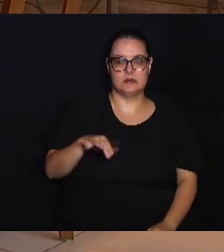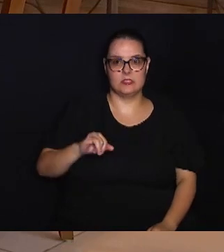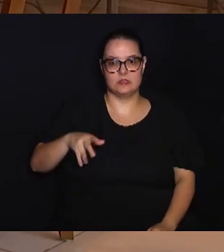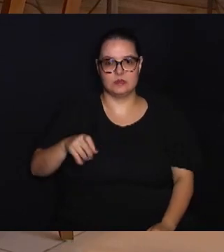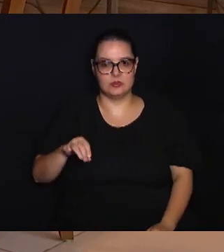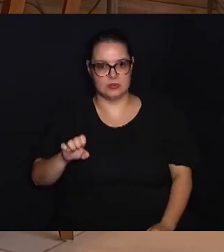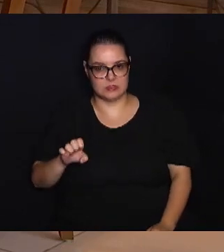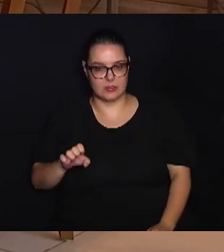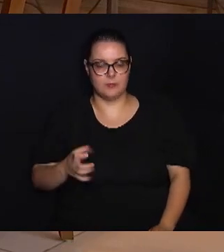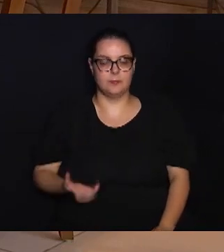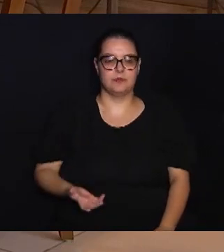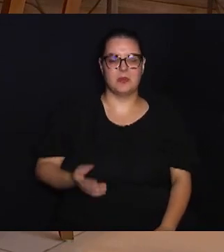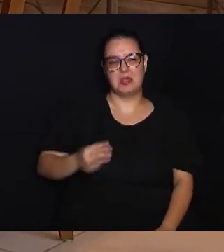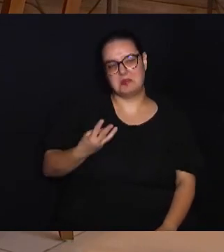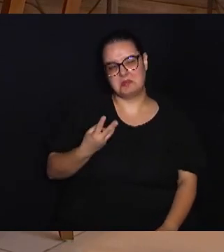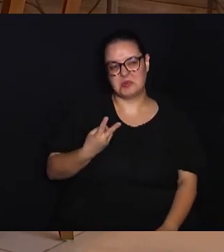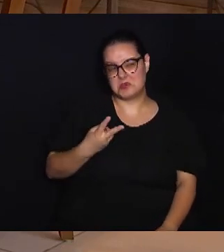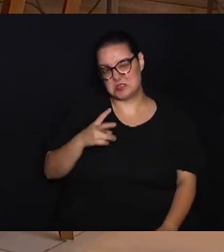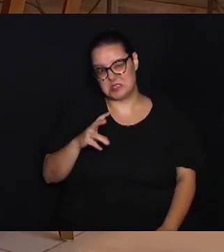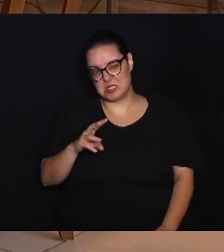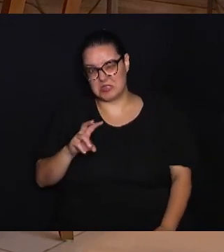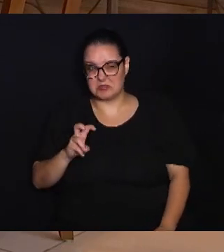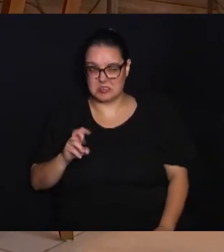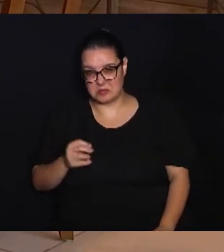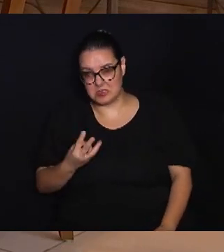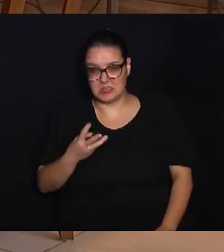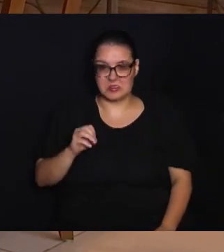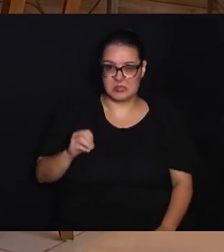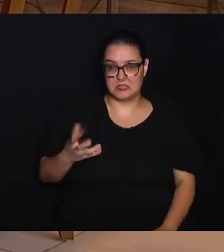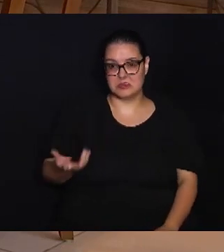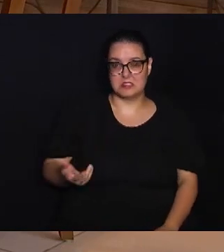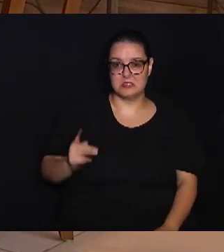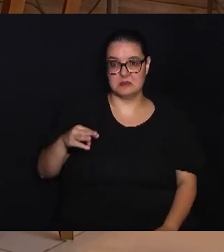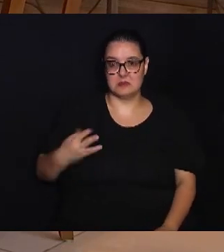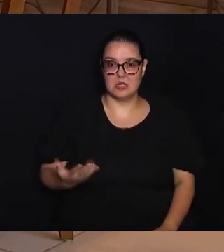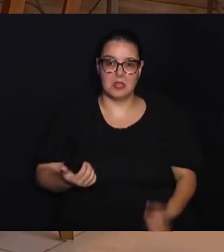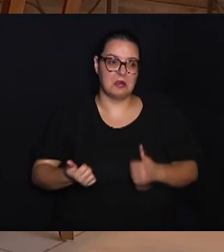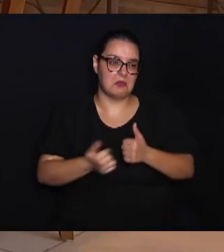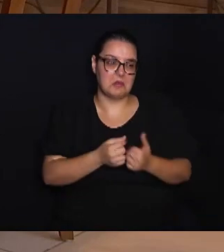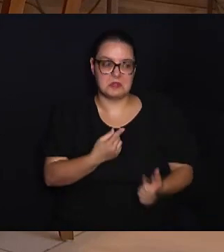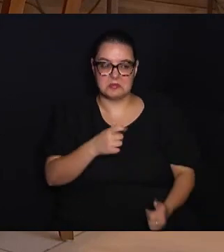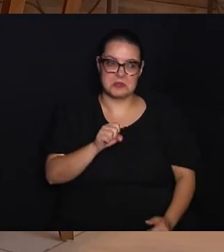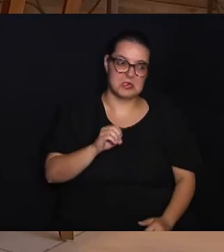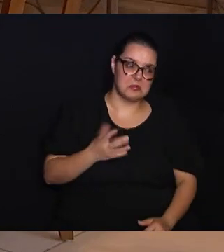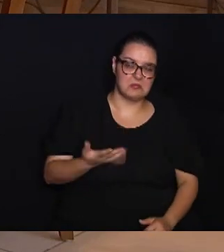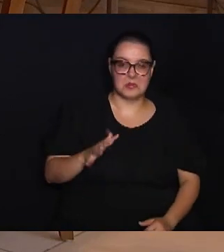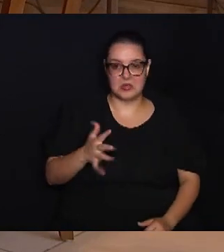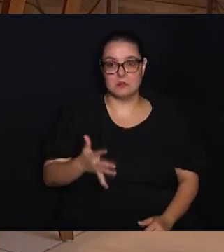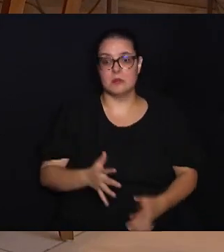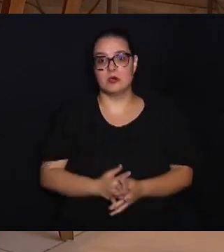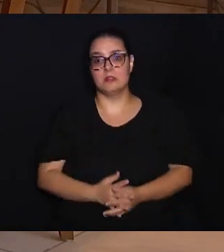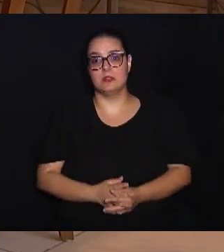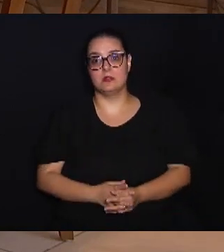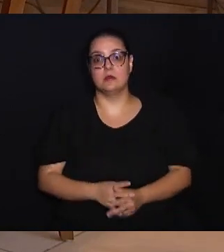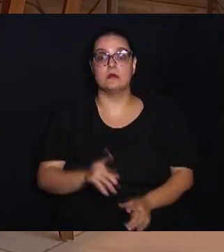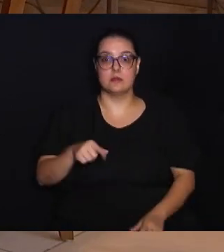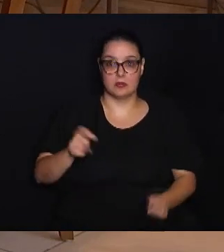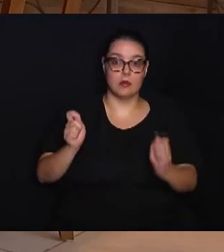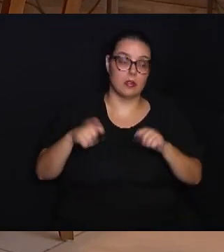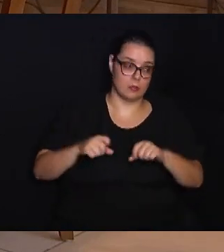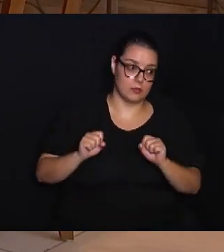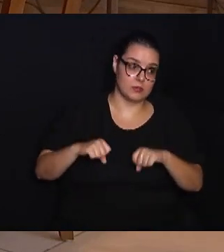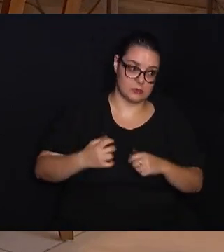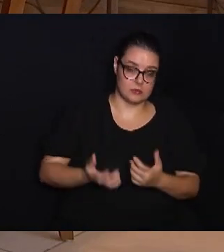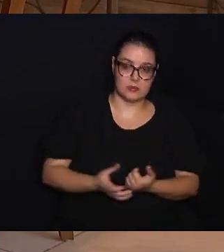São José do Rio Preto que dá em média de 300 350 km o litoral é um pouco mais perto ou seja que 180 alguma coisa